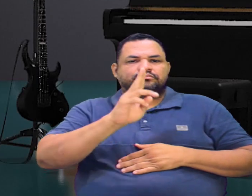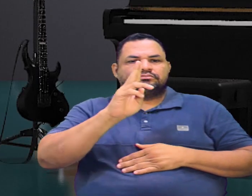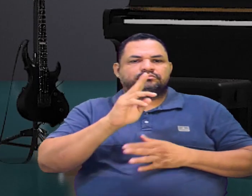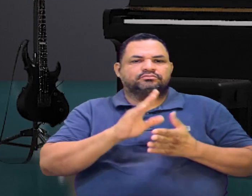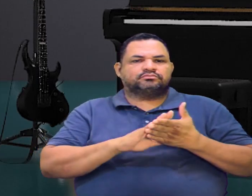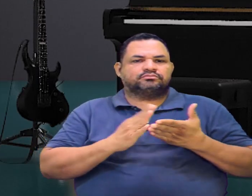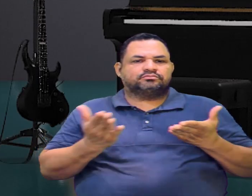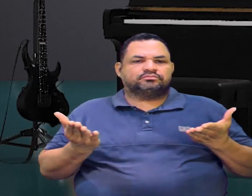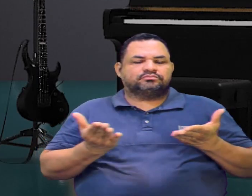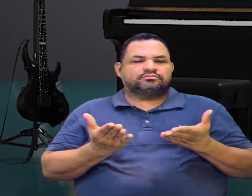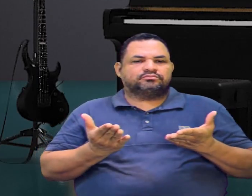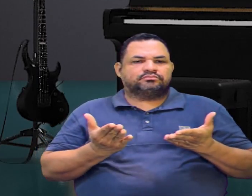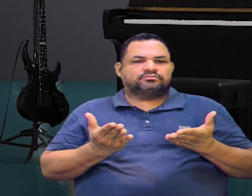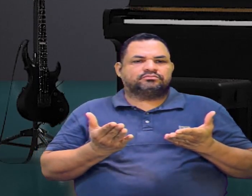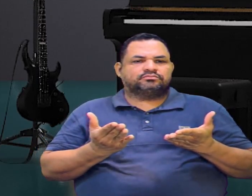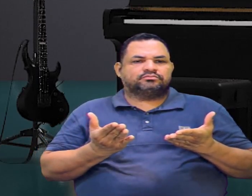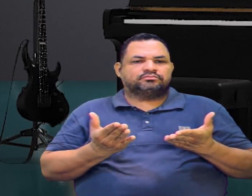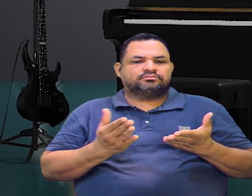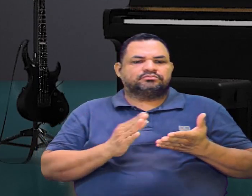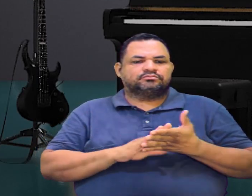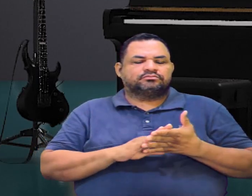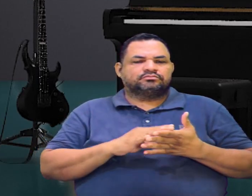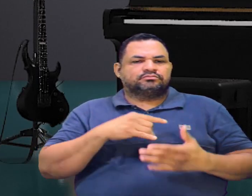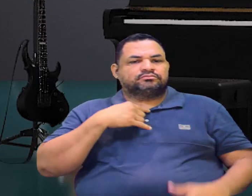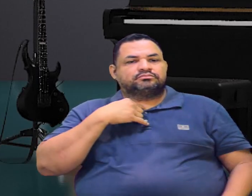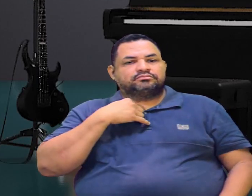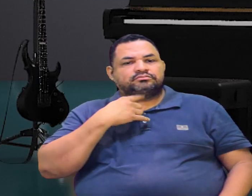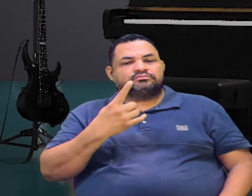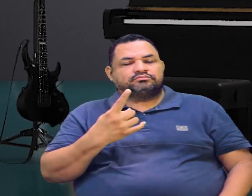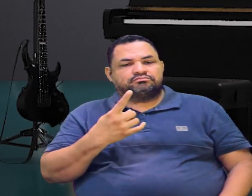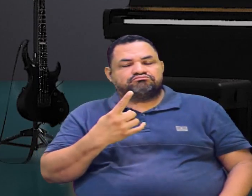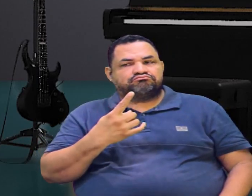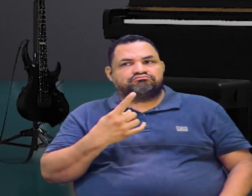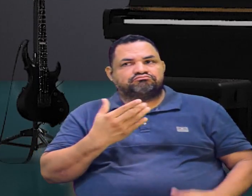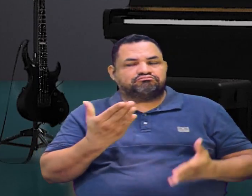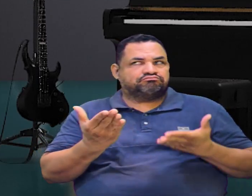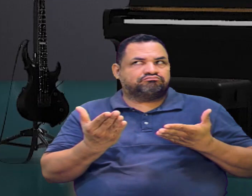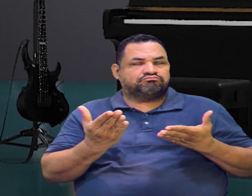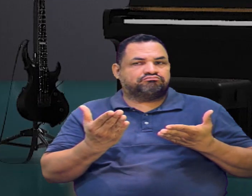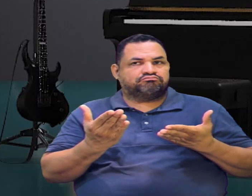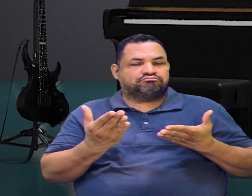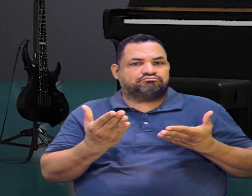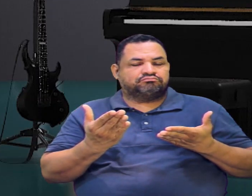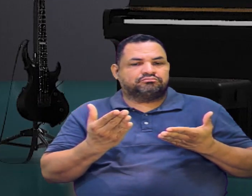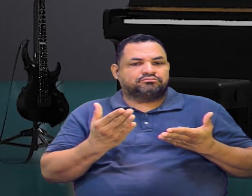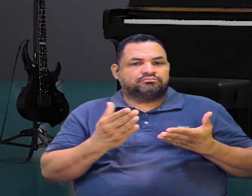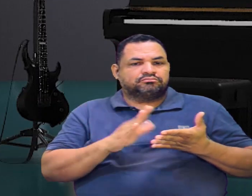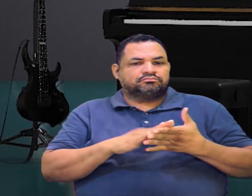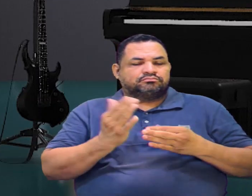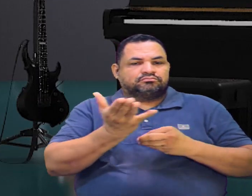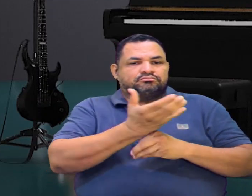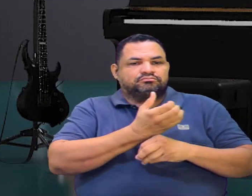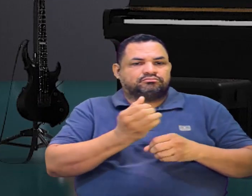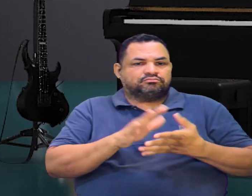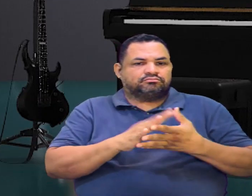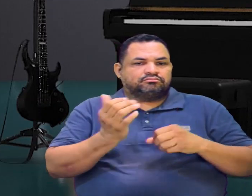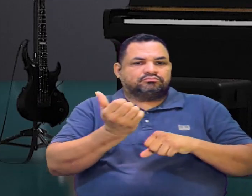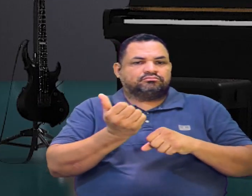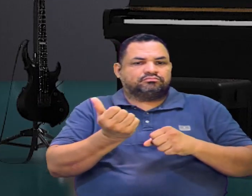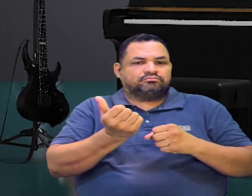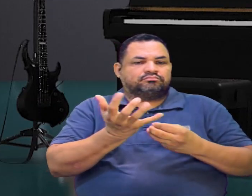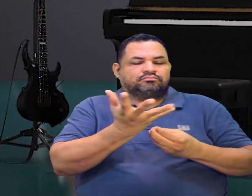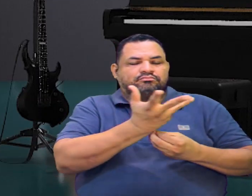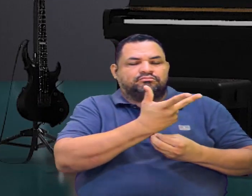lá. Então, não impede uma arte, as novas